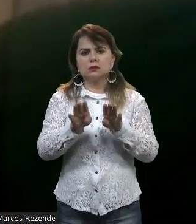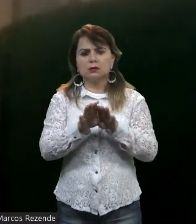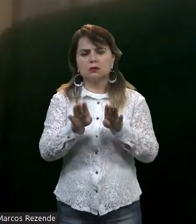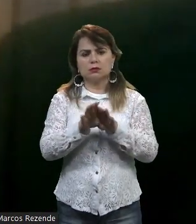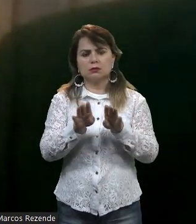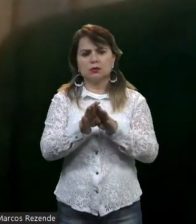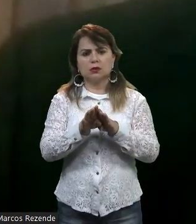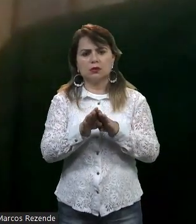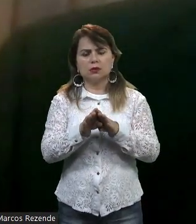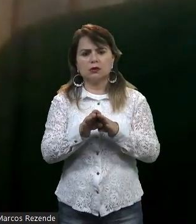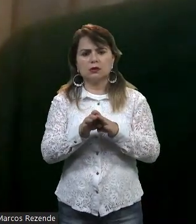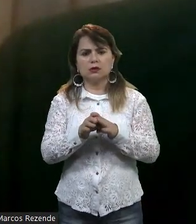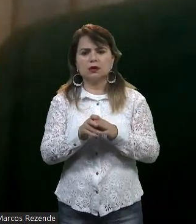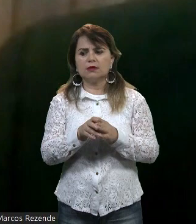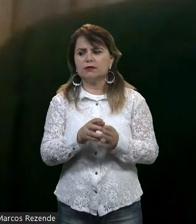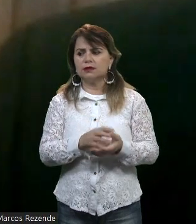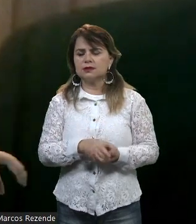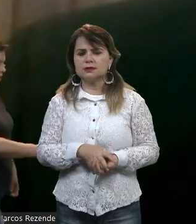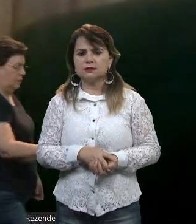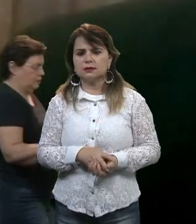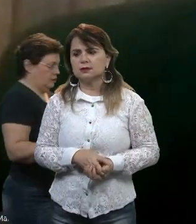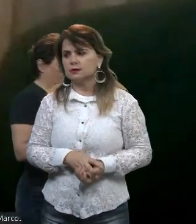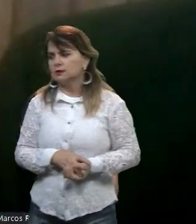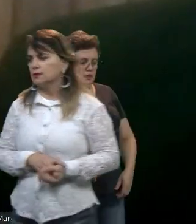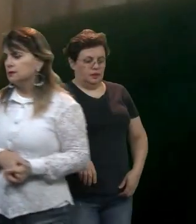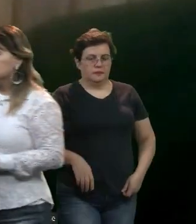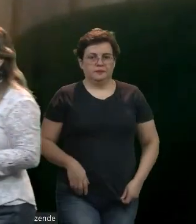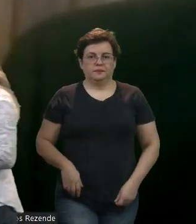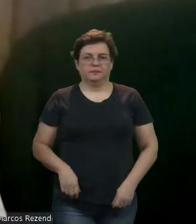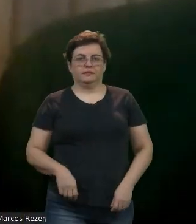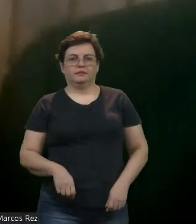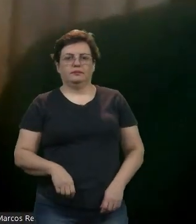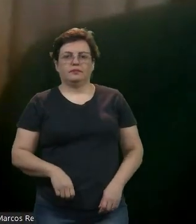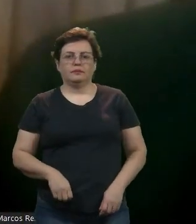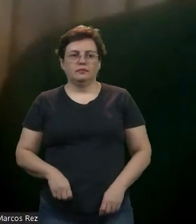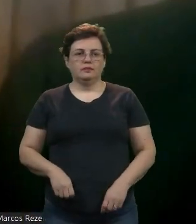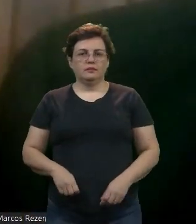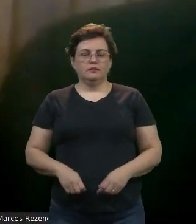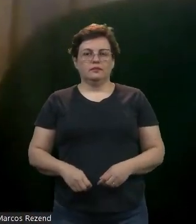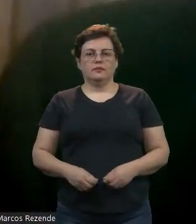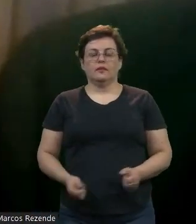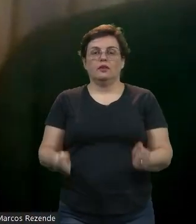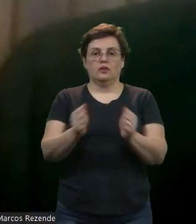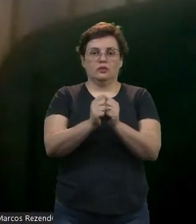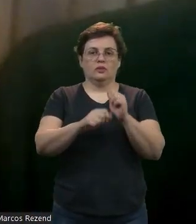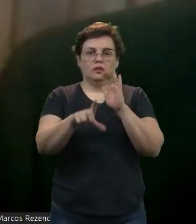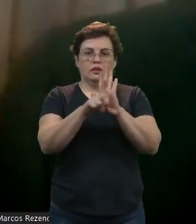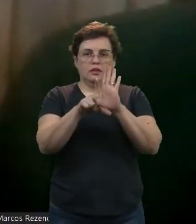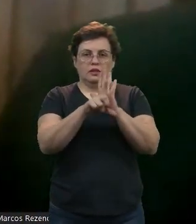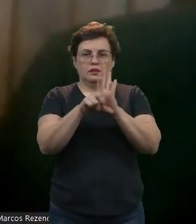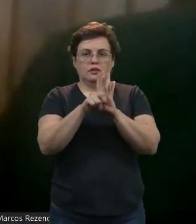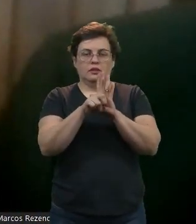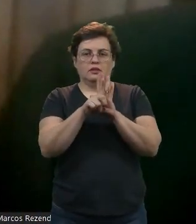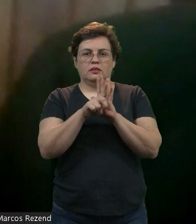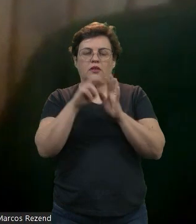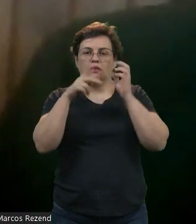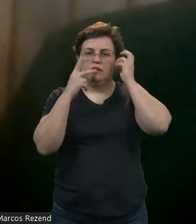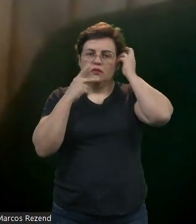inobservância das vedações aqui indicadas, consoantes à legislação, sujeitam o